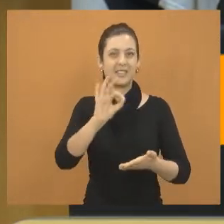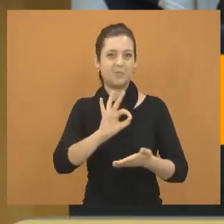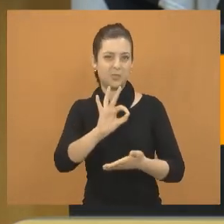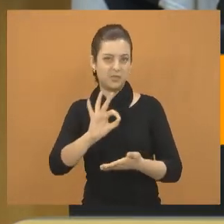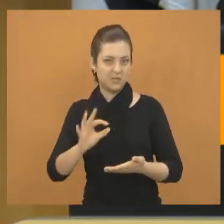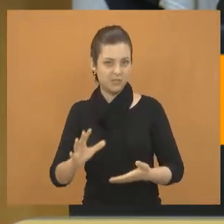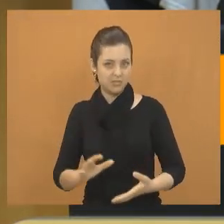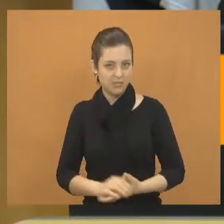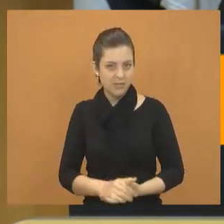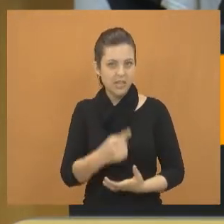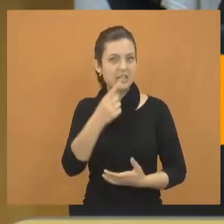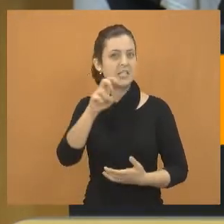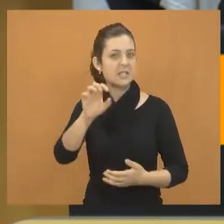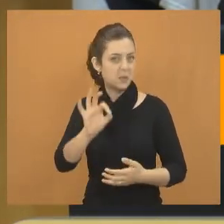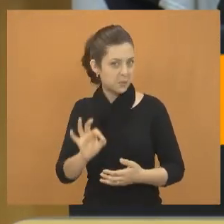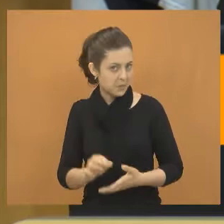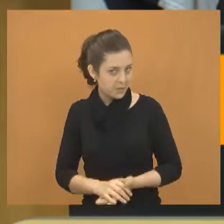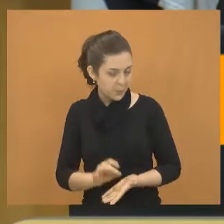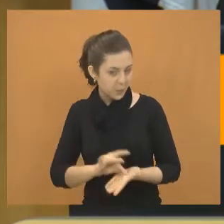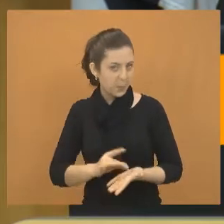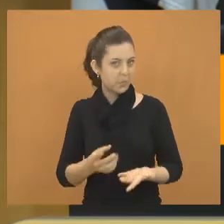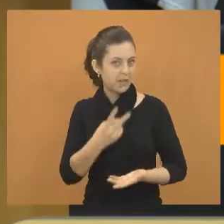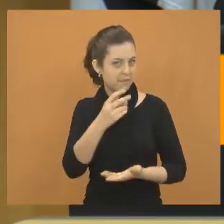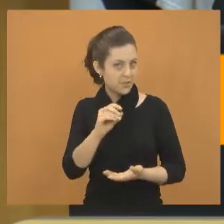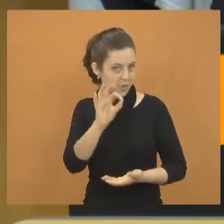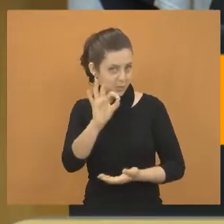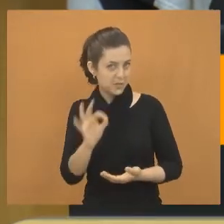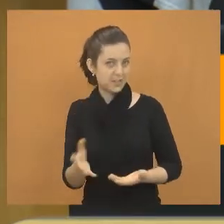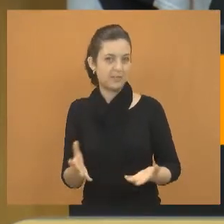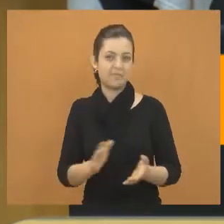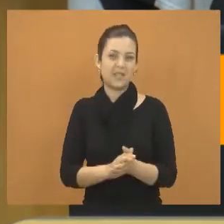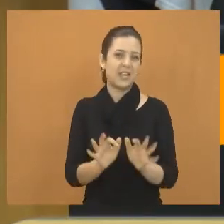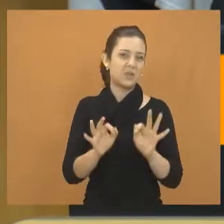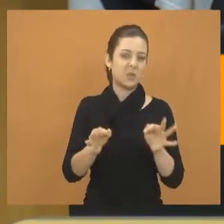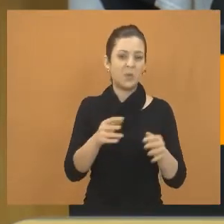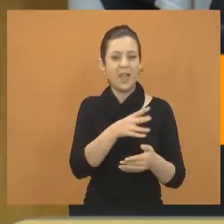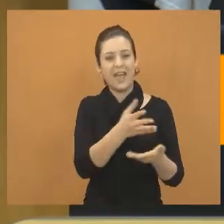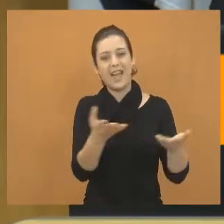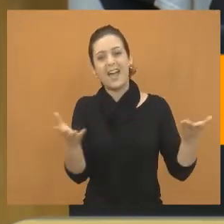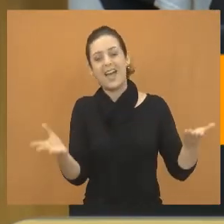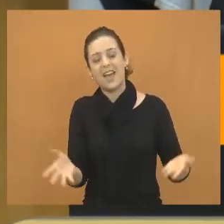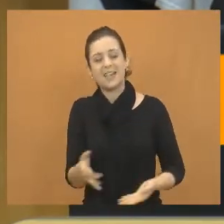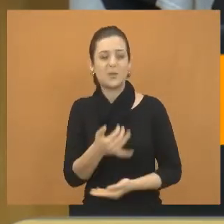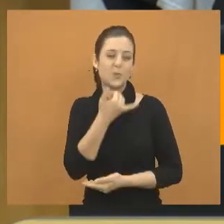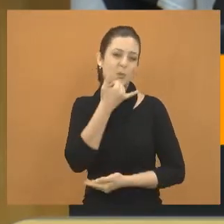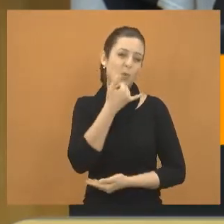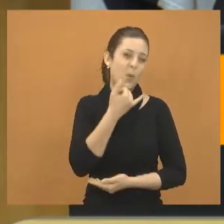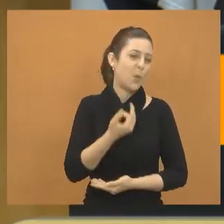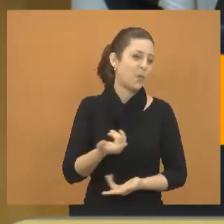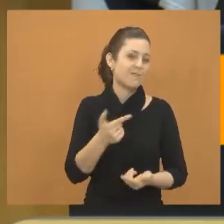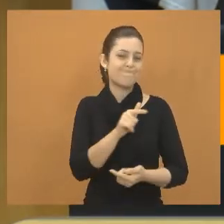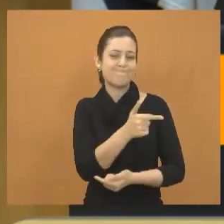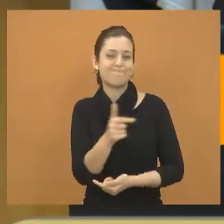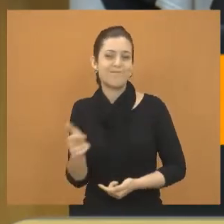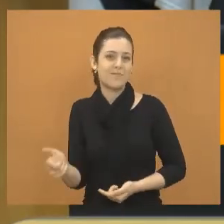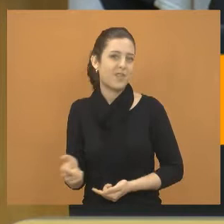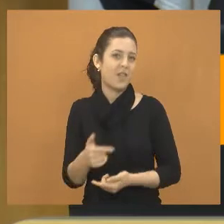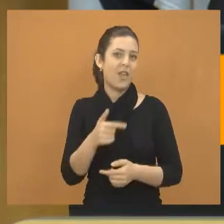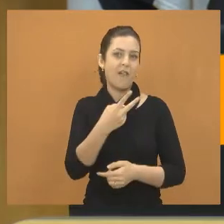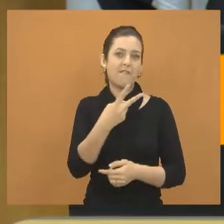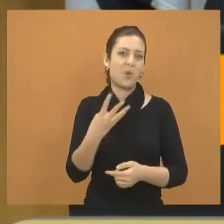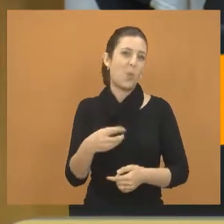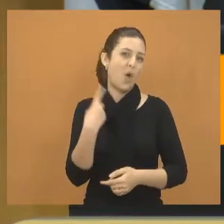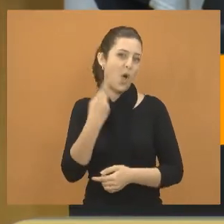10%, 15%, 20%, aí não, simplesmente olha para a população e fala, não, nós não vamos ter funcionamento